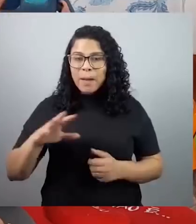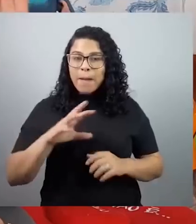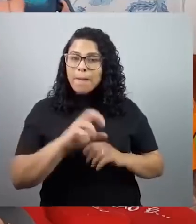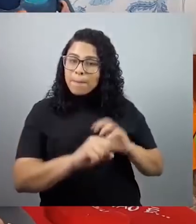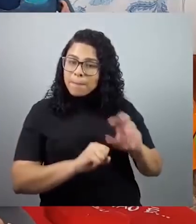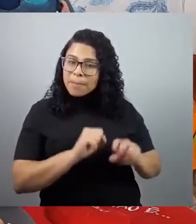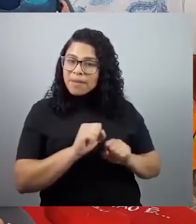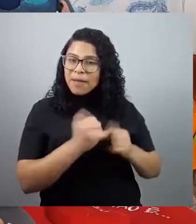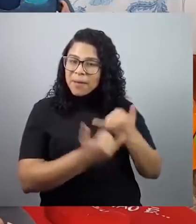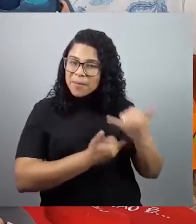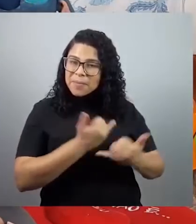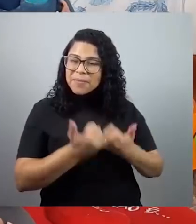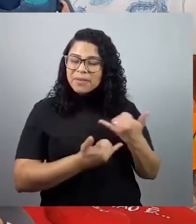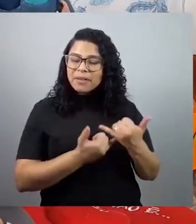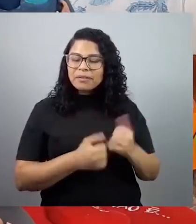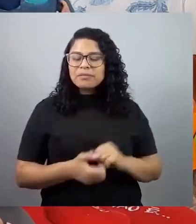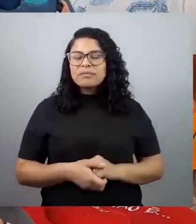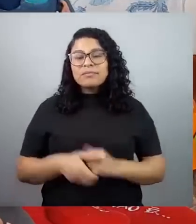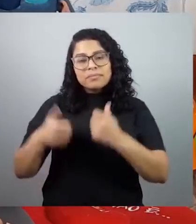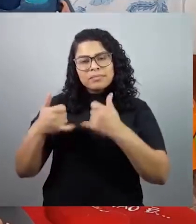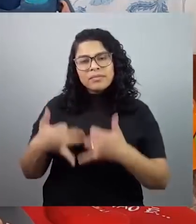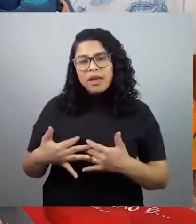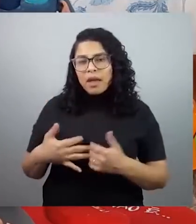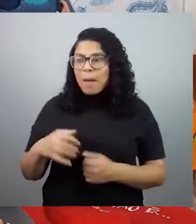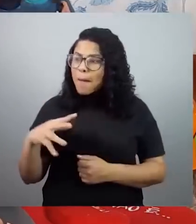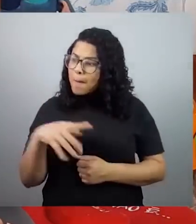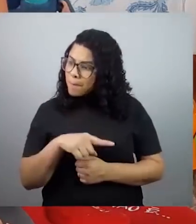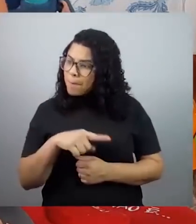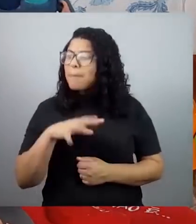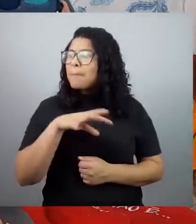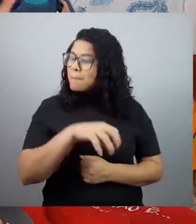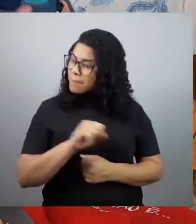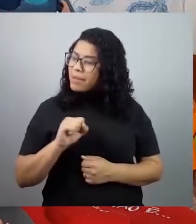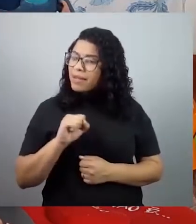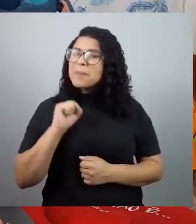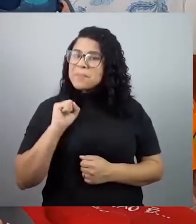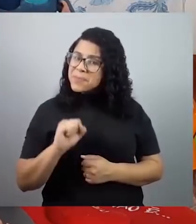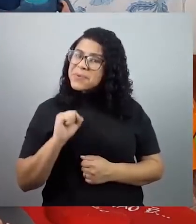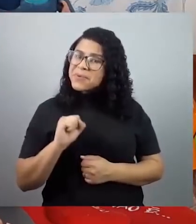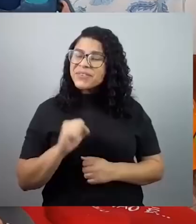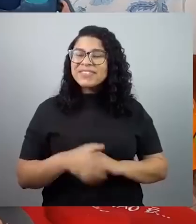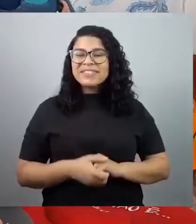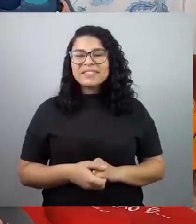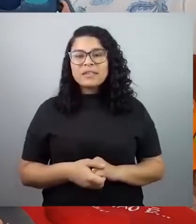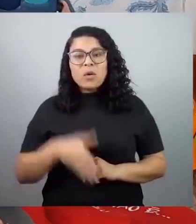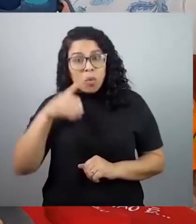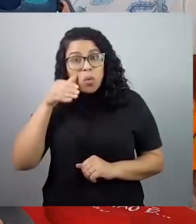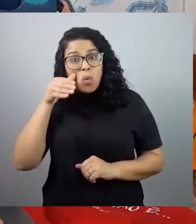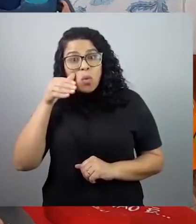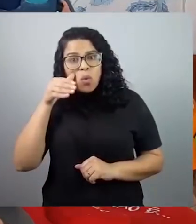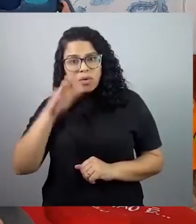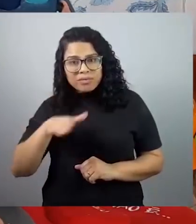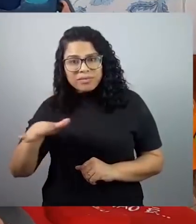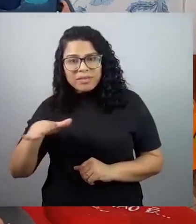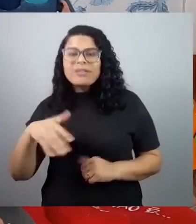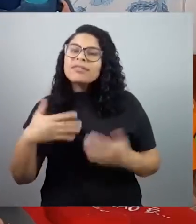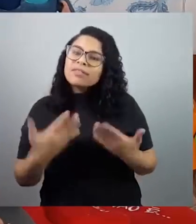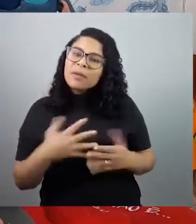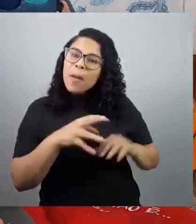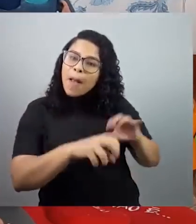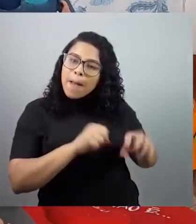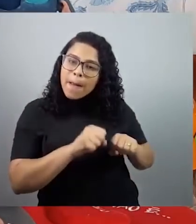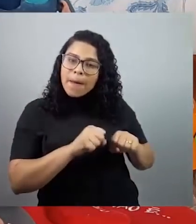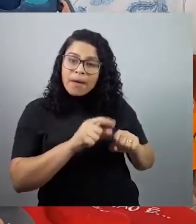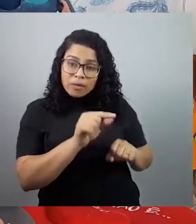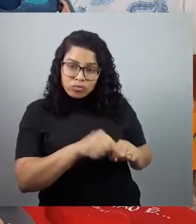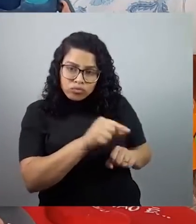vindo brincar. Então vamos falar para eles, olha o cestinho. Então eles, como eles são curiosos, eles vão querer pegar. E aí essa cama